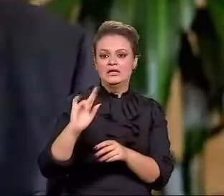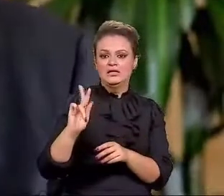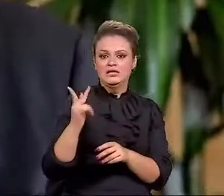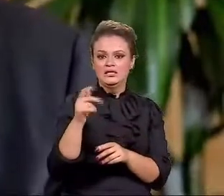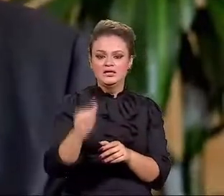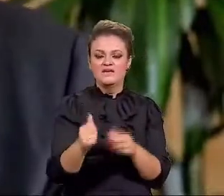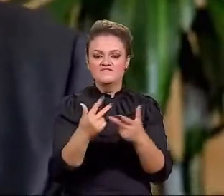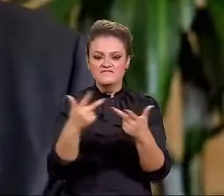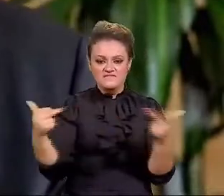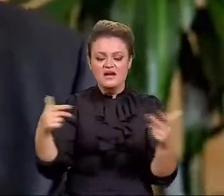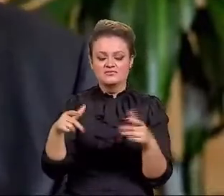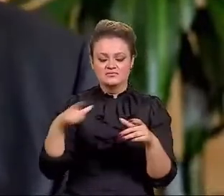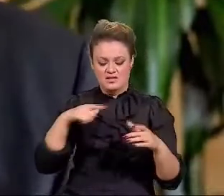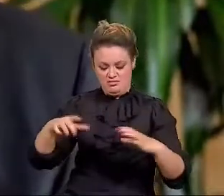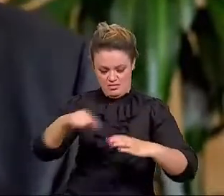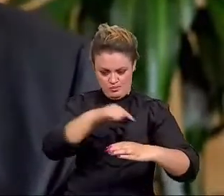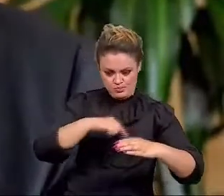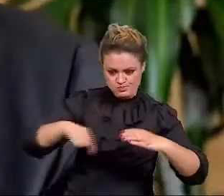se houver, sabe,